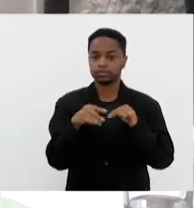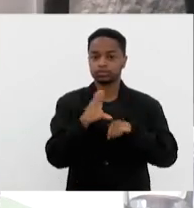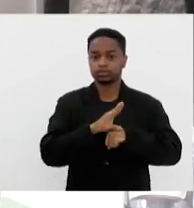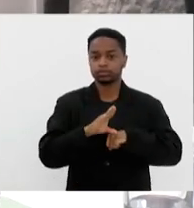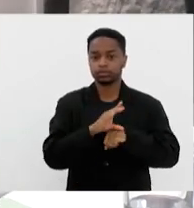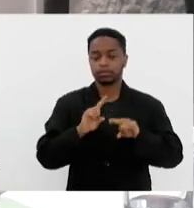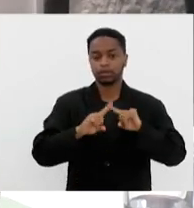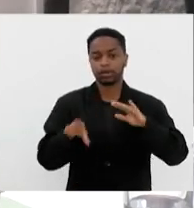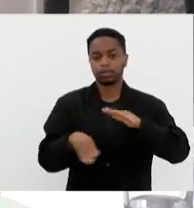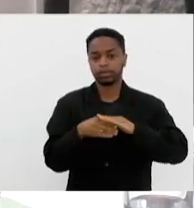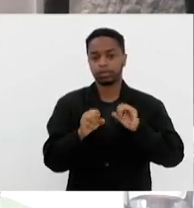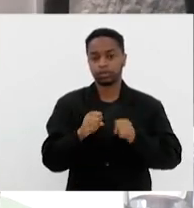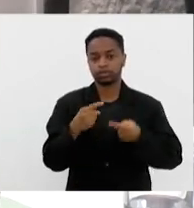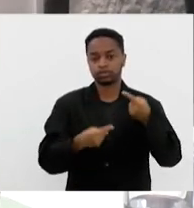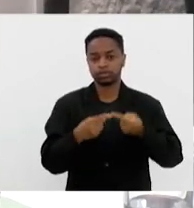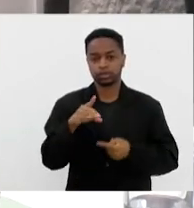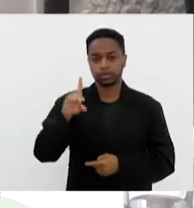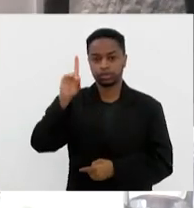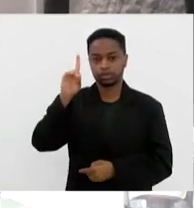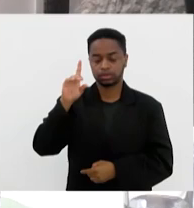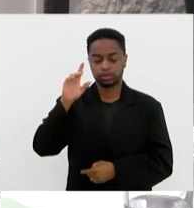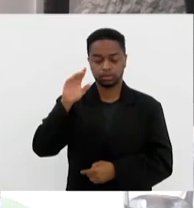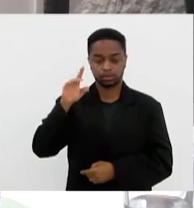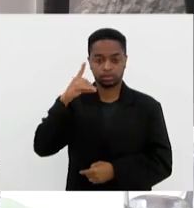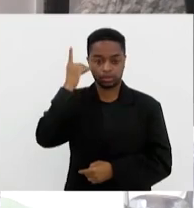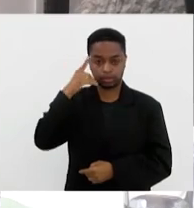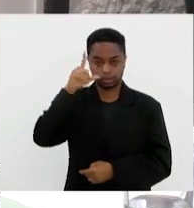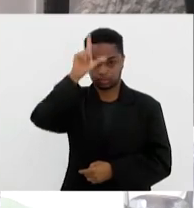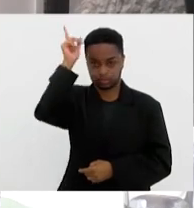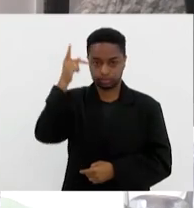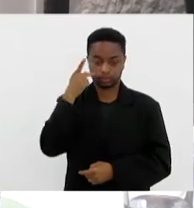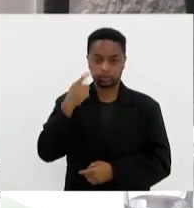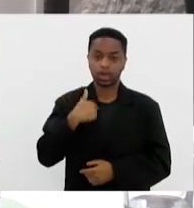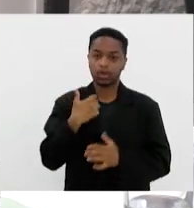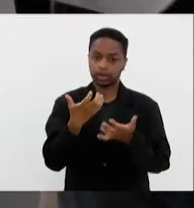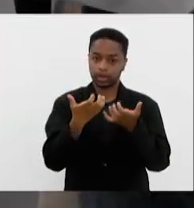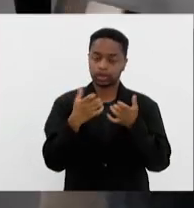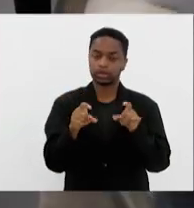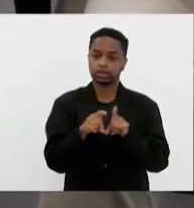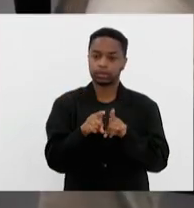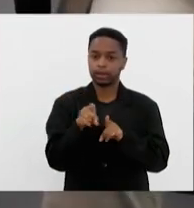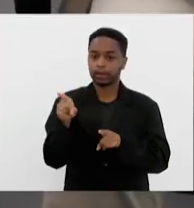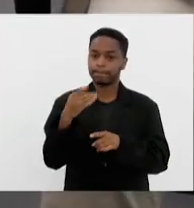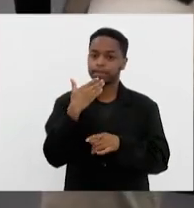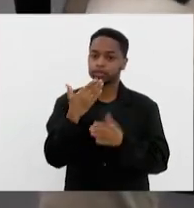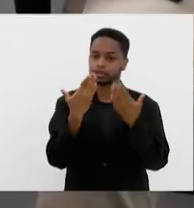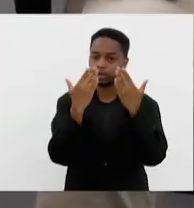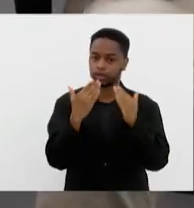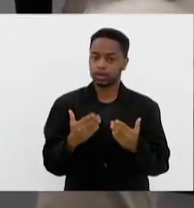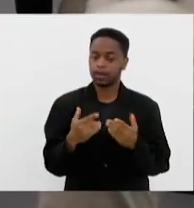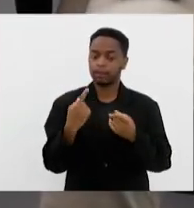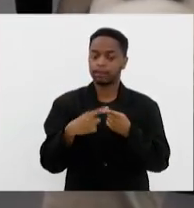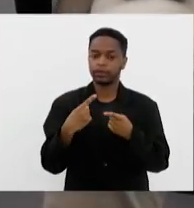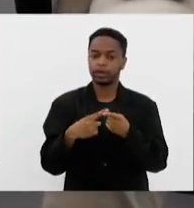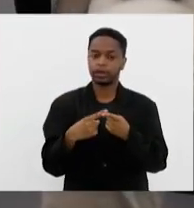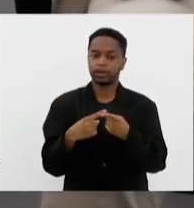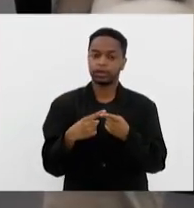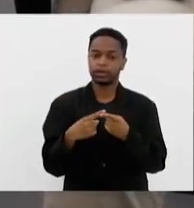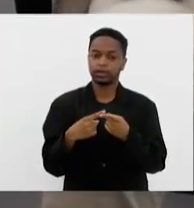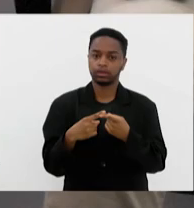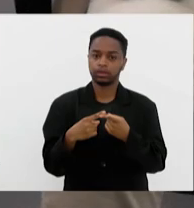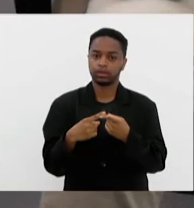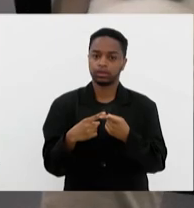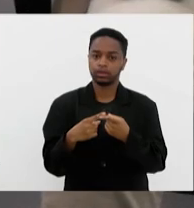com emendas em discussão para discutir, deputado Luiz Paulo. Senhor presidente, eu também queria, neste pedir vista, porque também